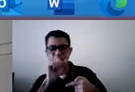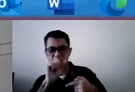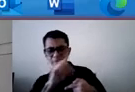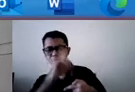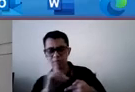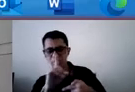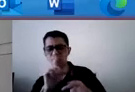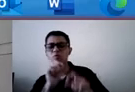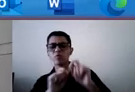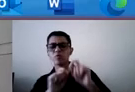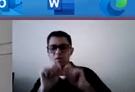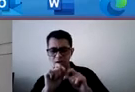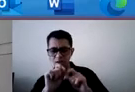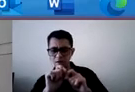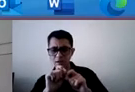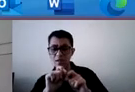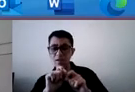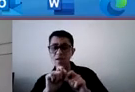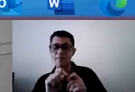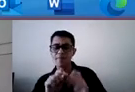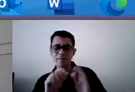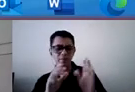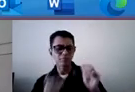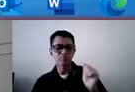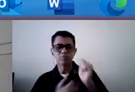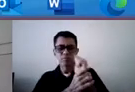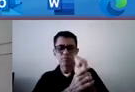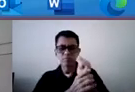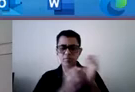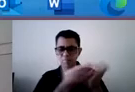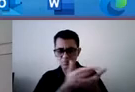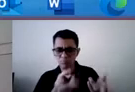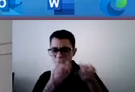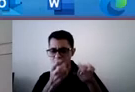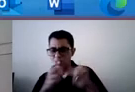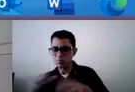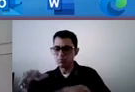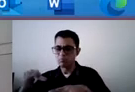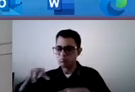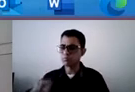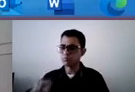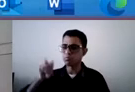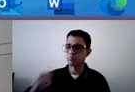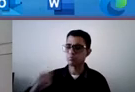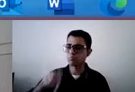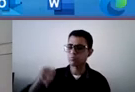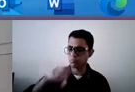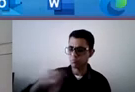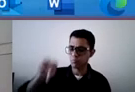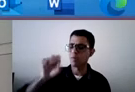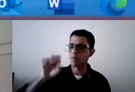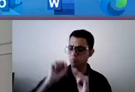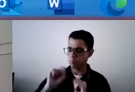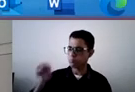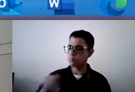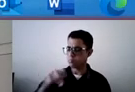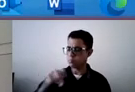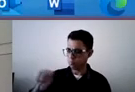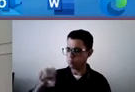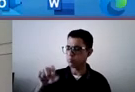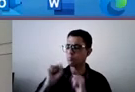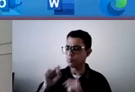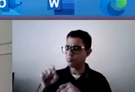quero, dentro das medidas de segurança, posso ir fazer uma caminhada, eu posso ir dar